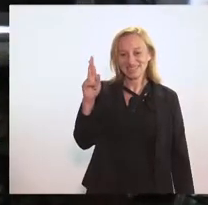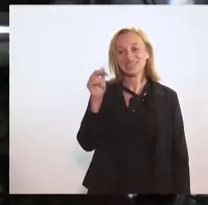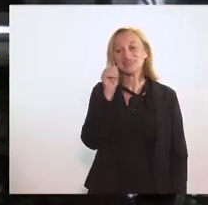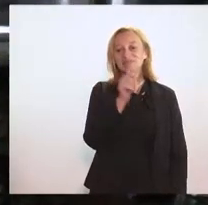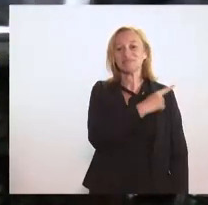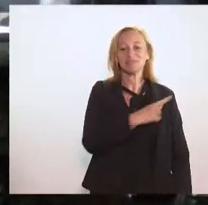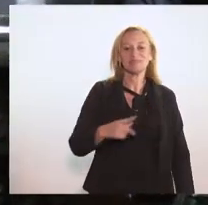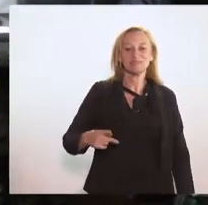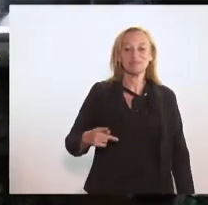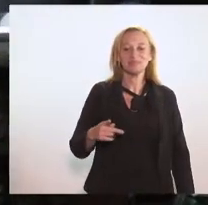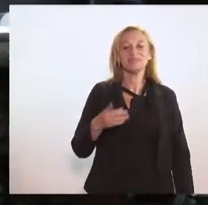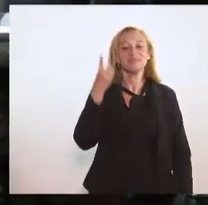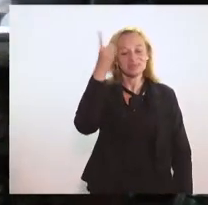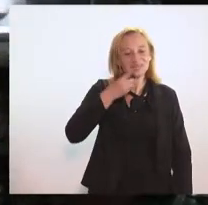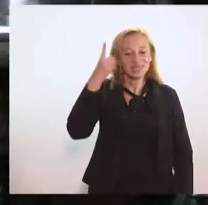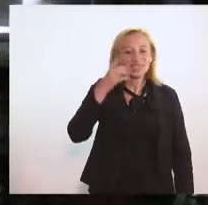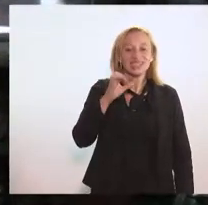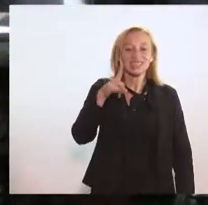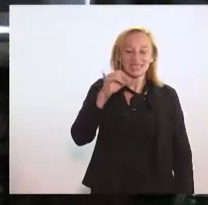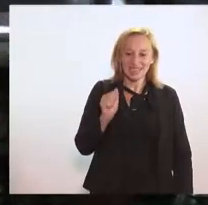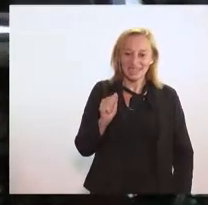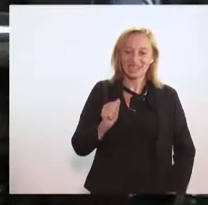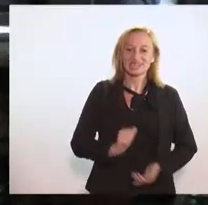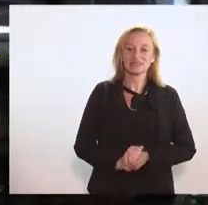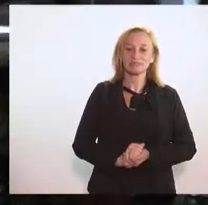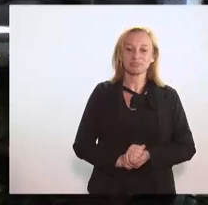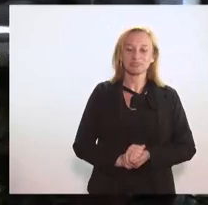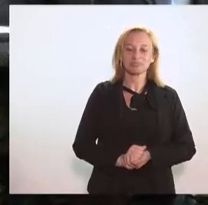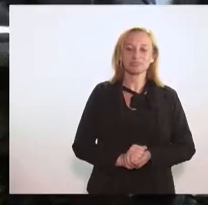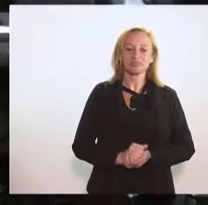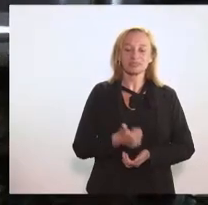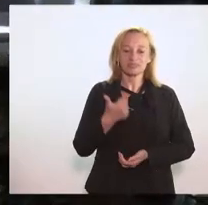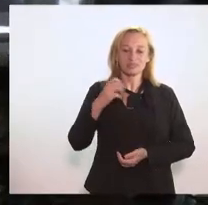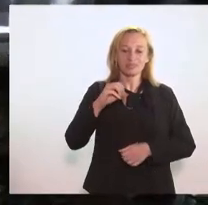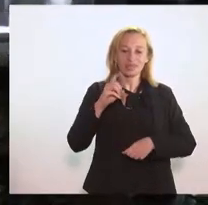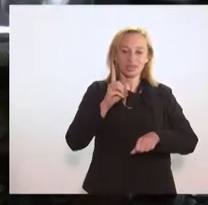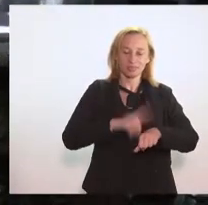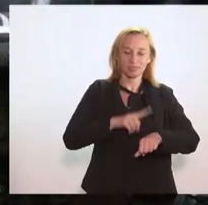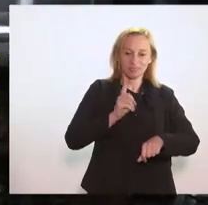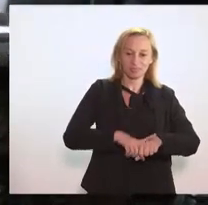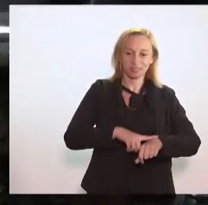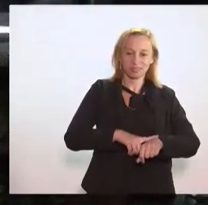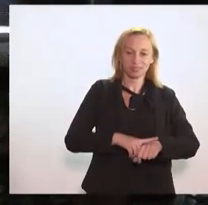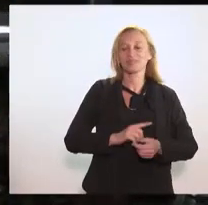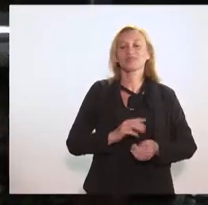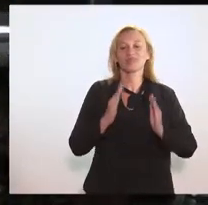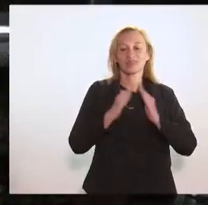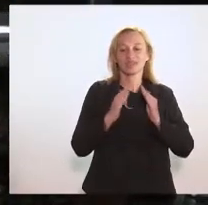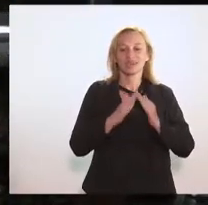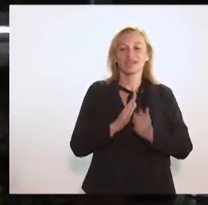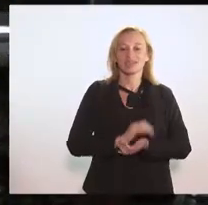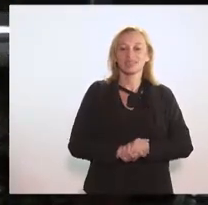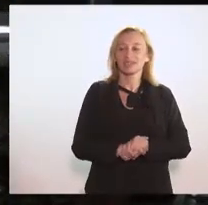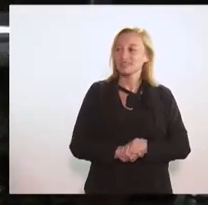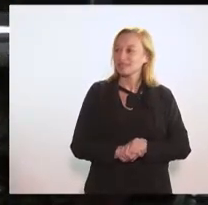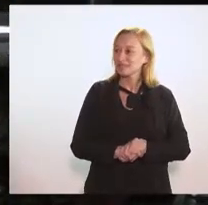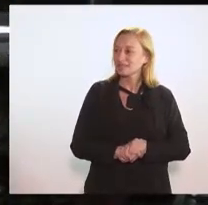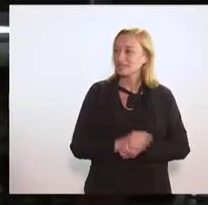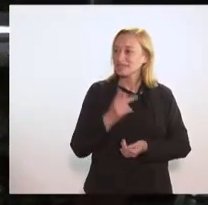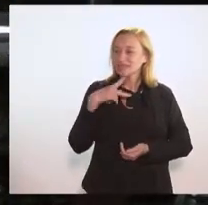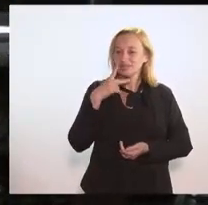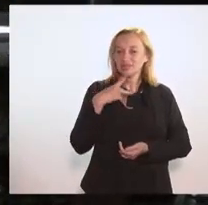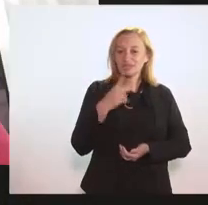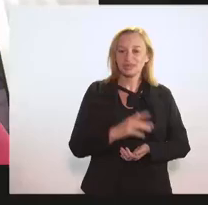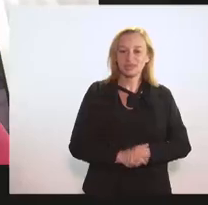excelentíssima deputada Célia Jordão a senhora dispõe de dez minutos regimentais para tomar a